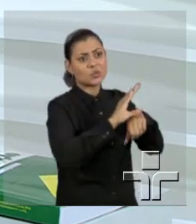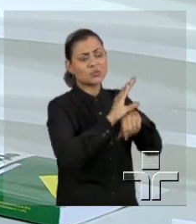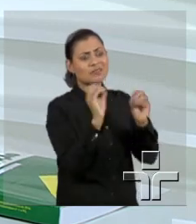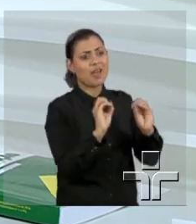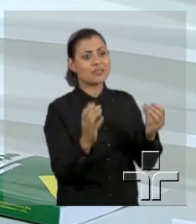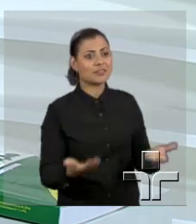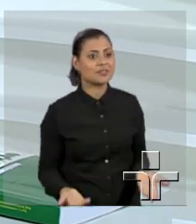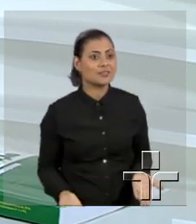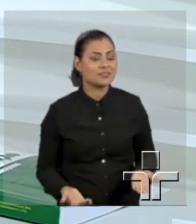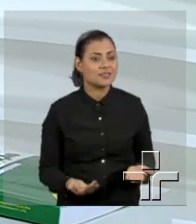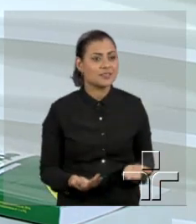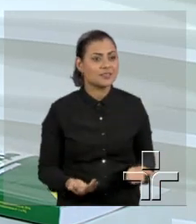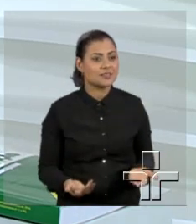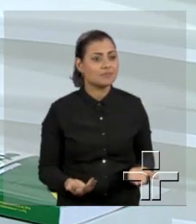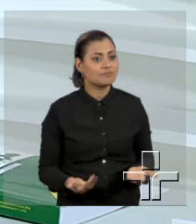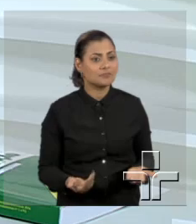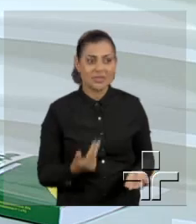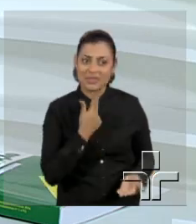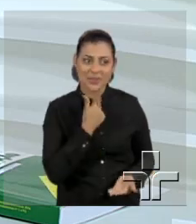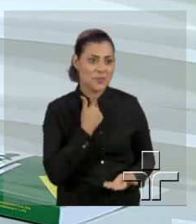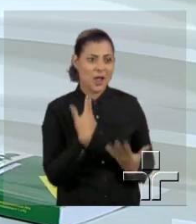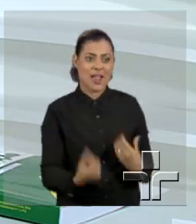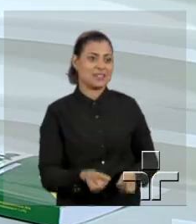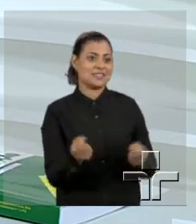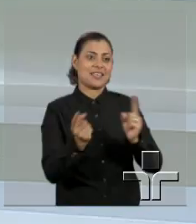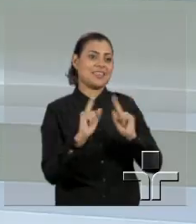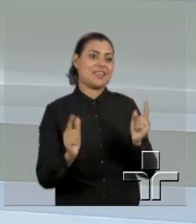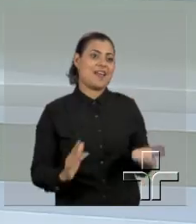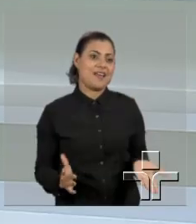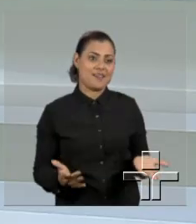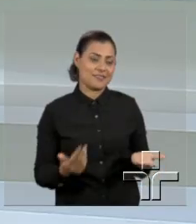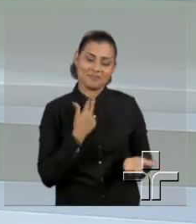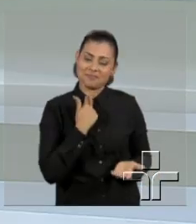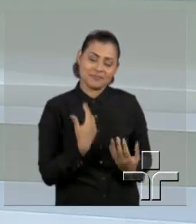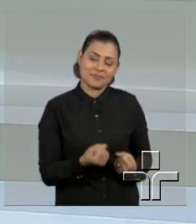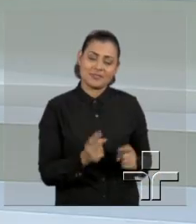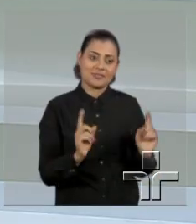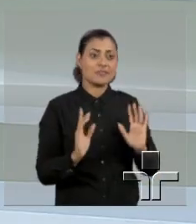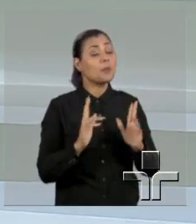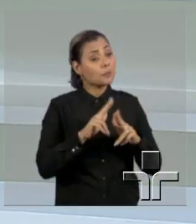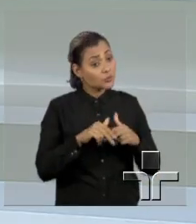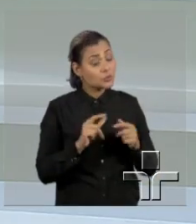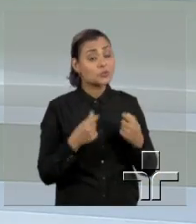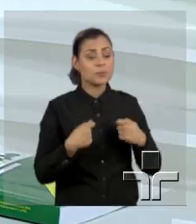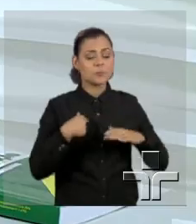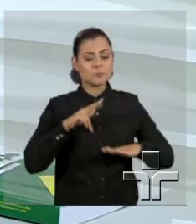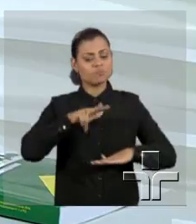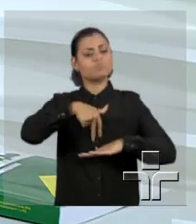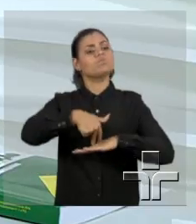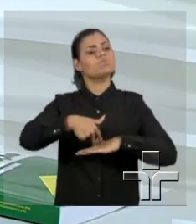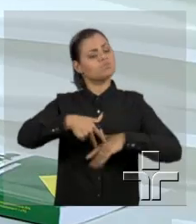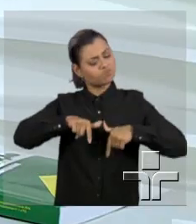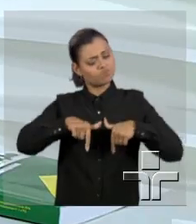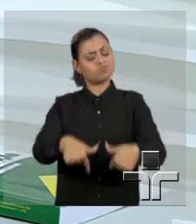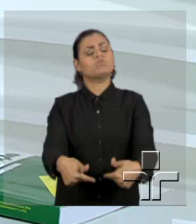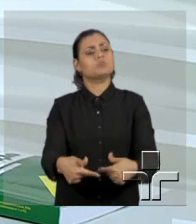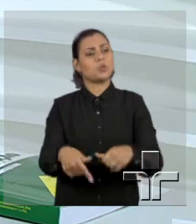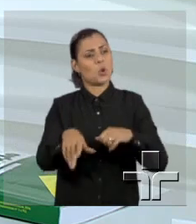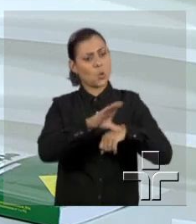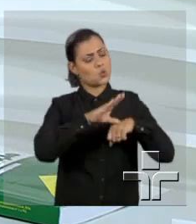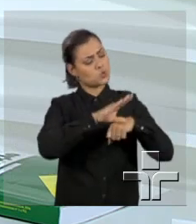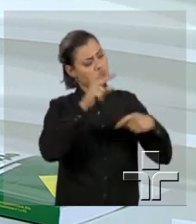pode ficar impune, digamos assim. É preciso dar uma resposta à altura da